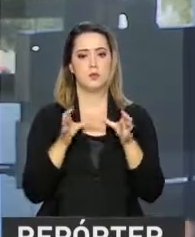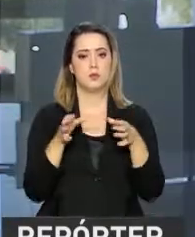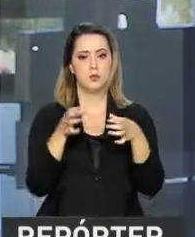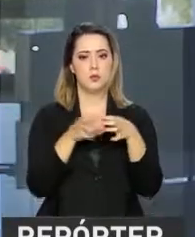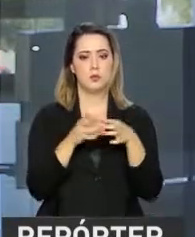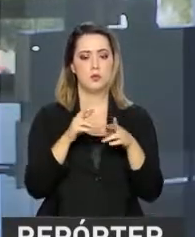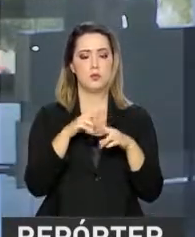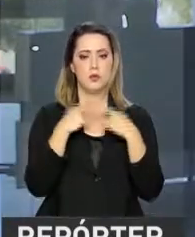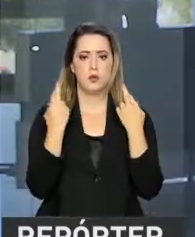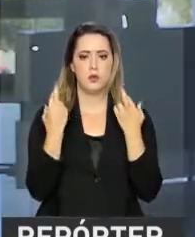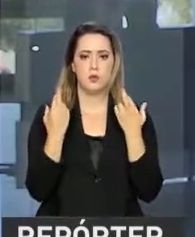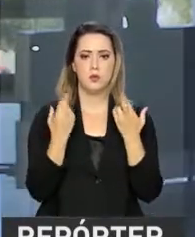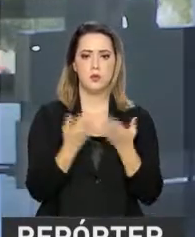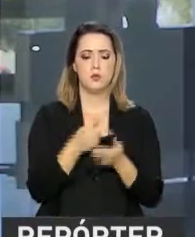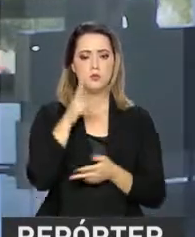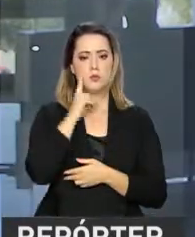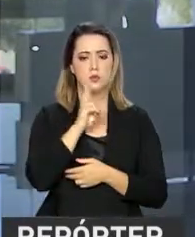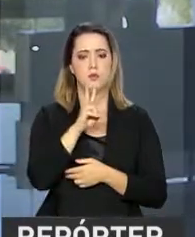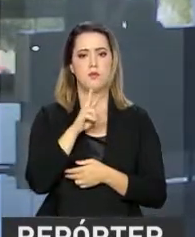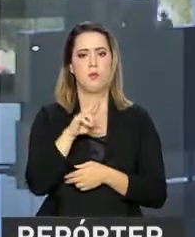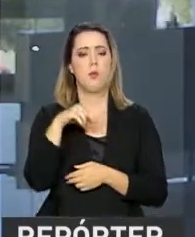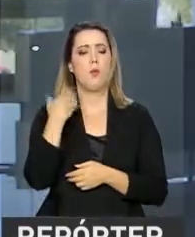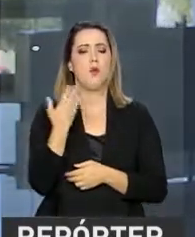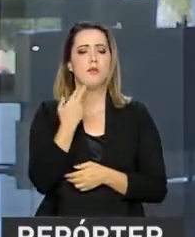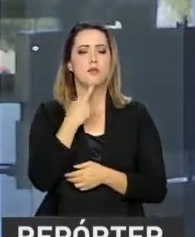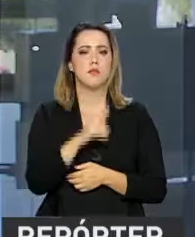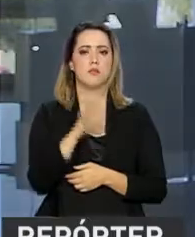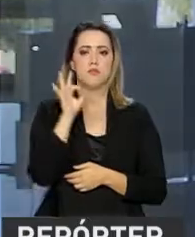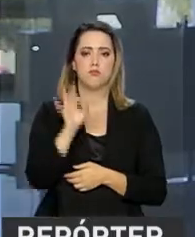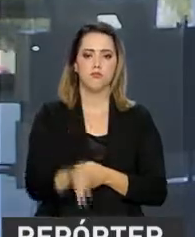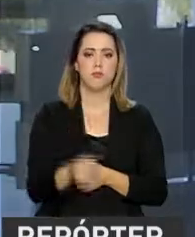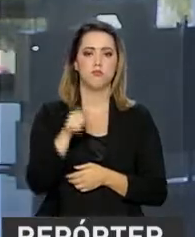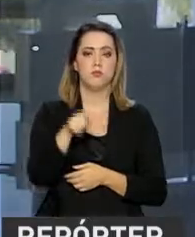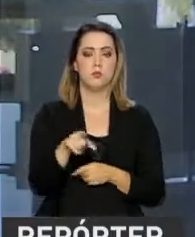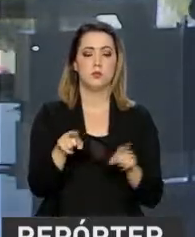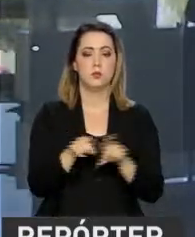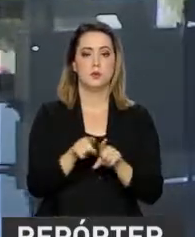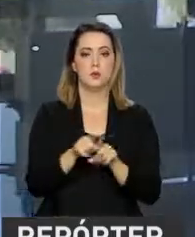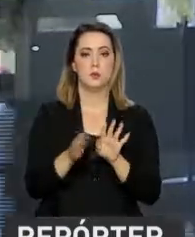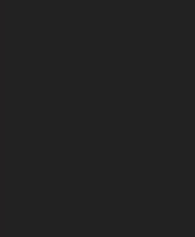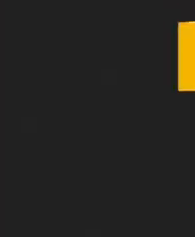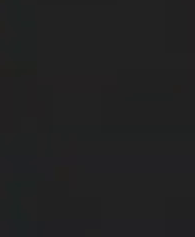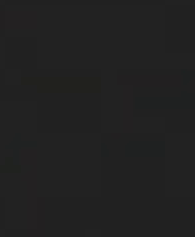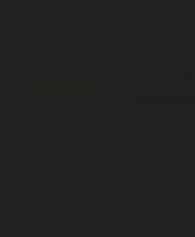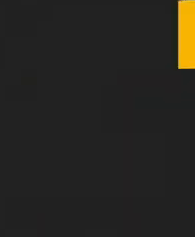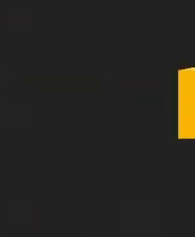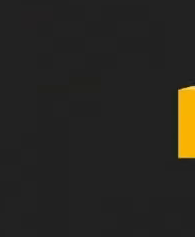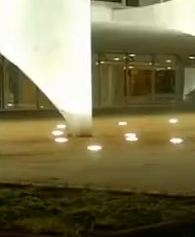reuniões de avaliação, se ter os resultados práticos, efetivos, daquilo que foi apresentado.